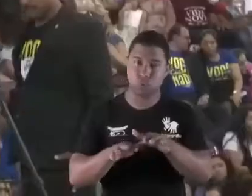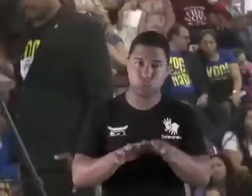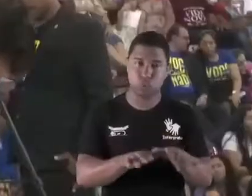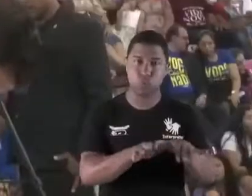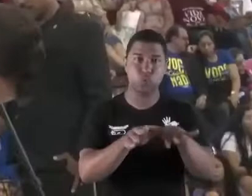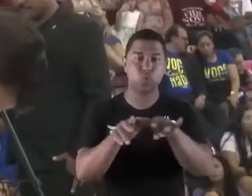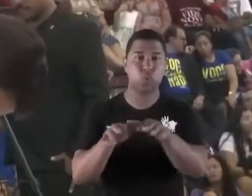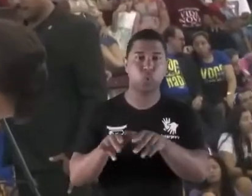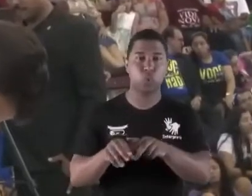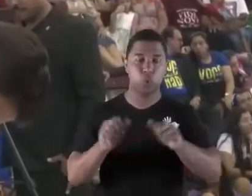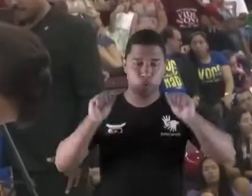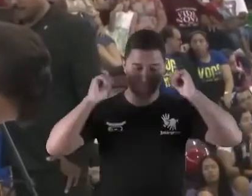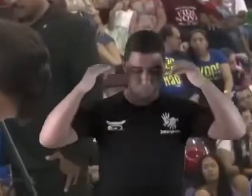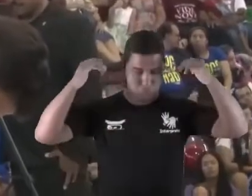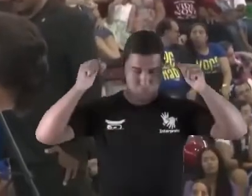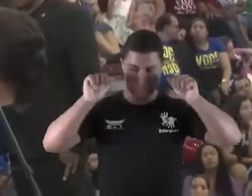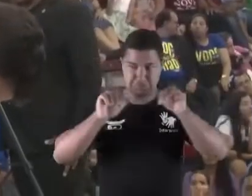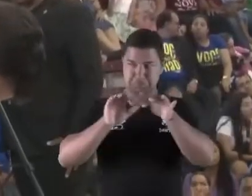corpo.